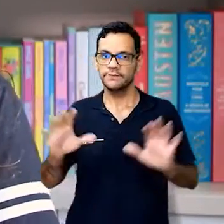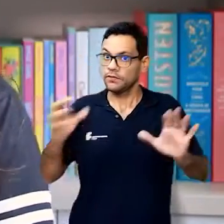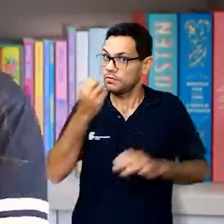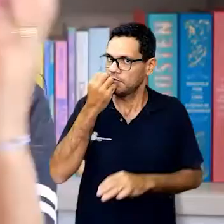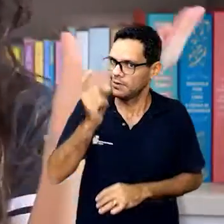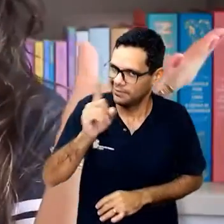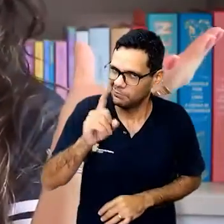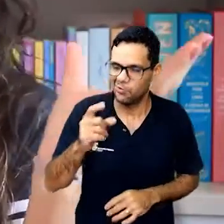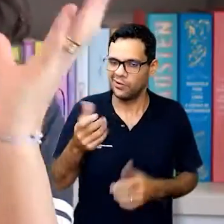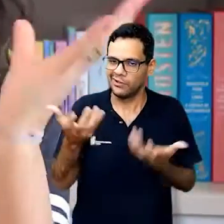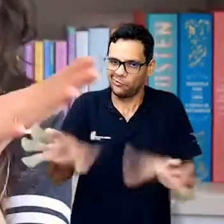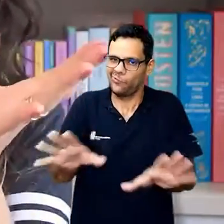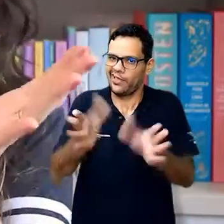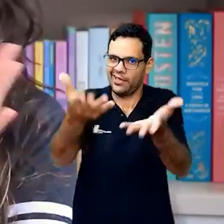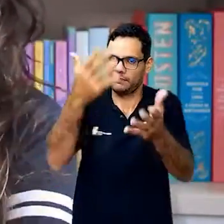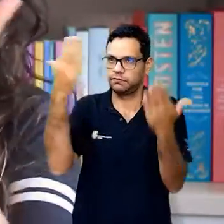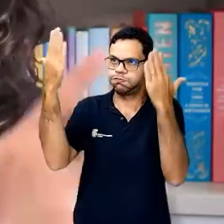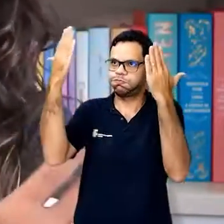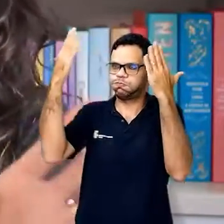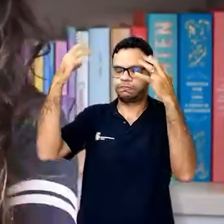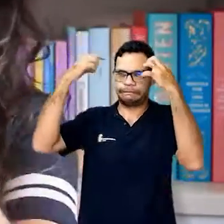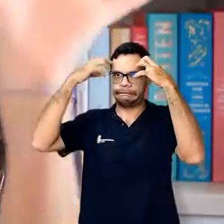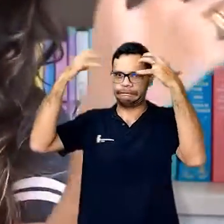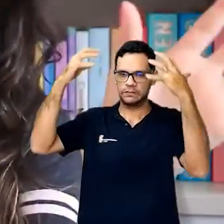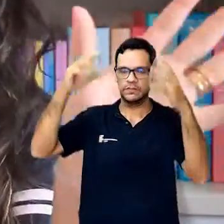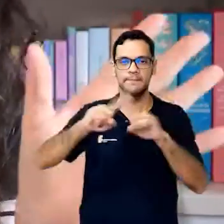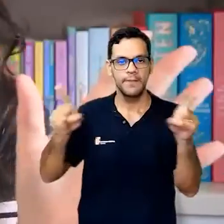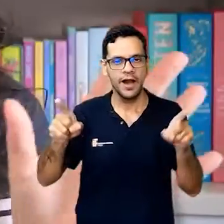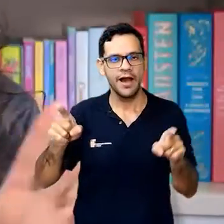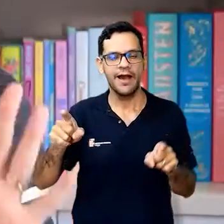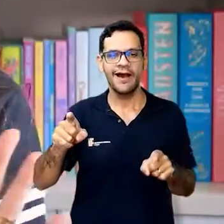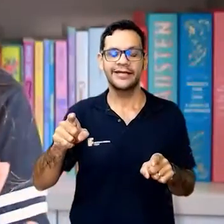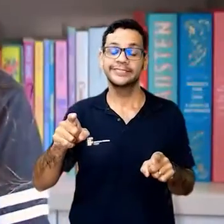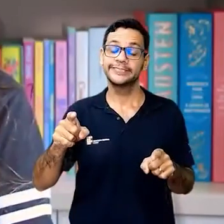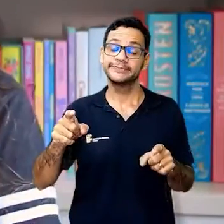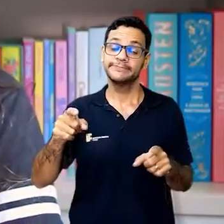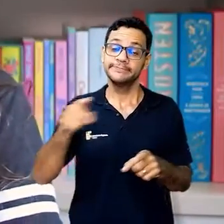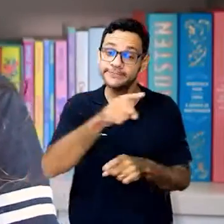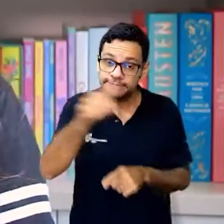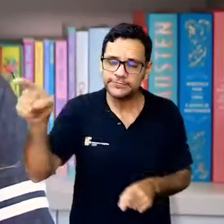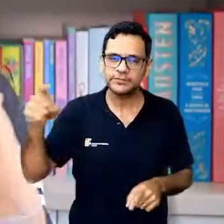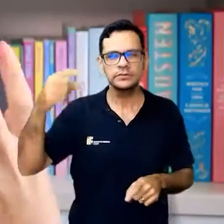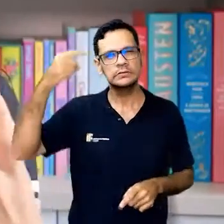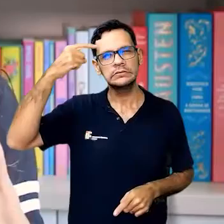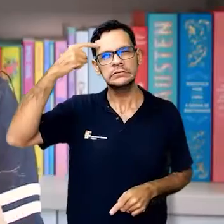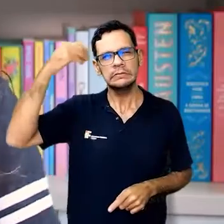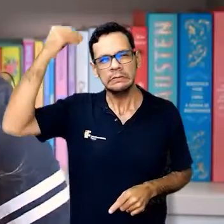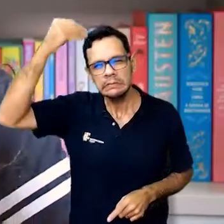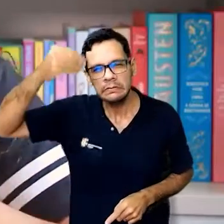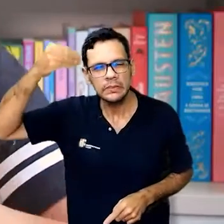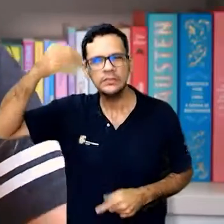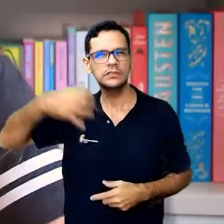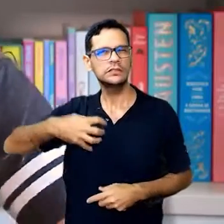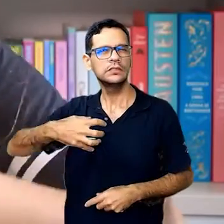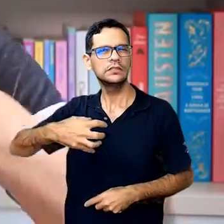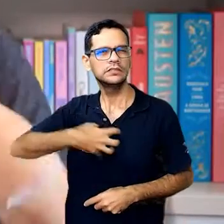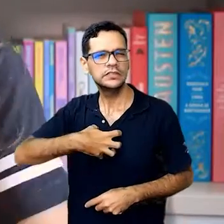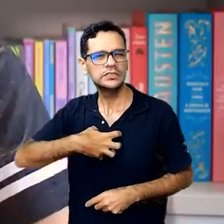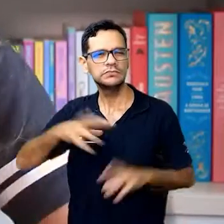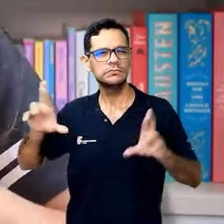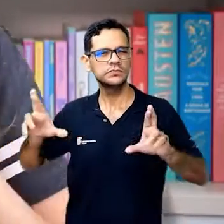eu acho que, apesar disso não ser uma coisa boa, né, eu não desejo pra ninguém ficar psicologicamente abalado, ainda assim, eu acho que isso faz com que você, assim,